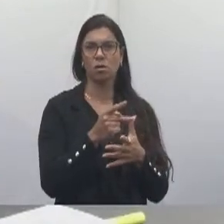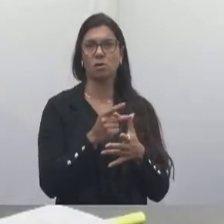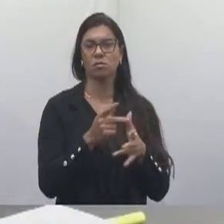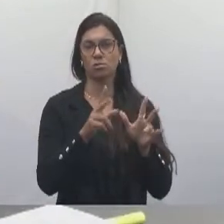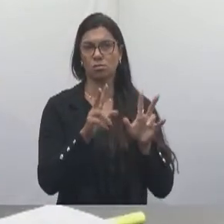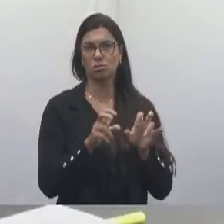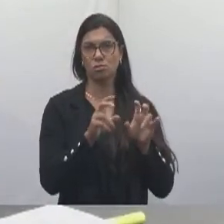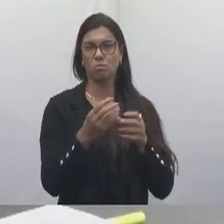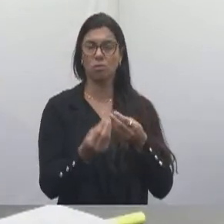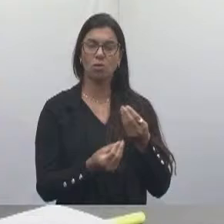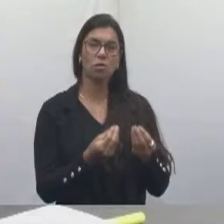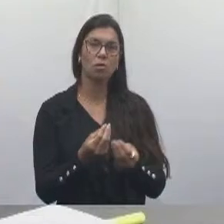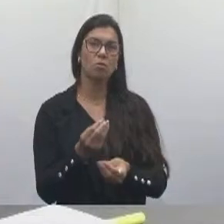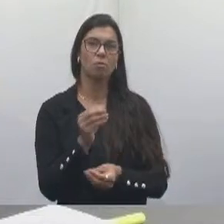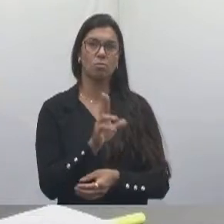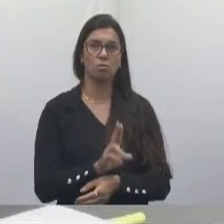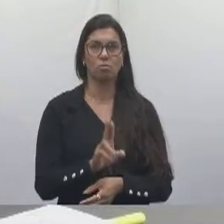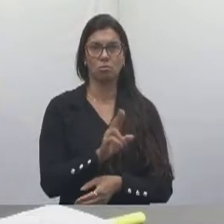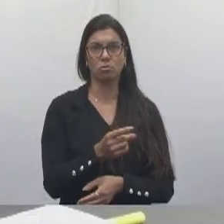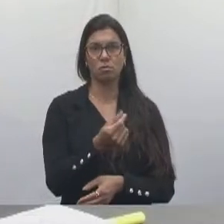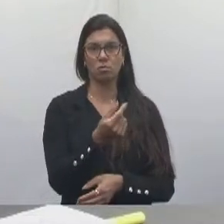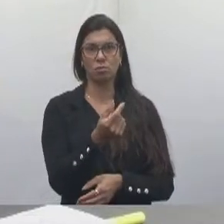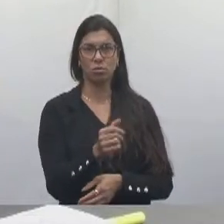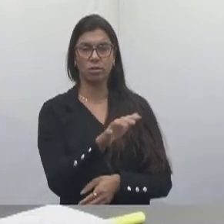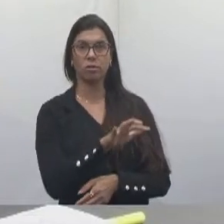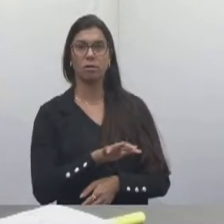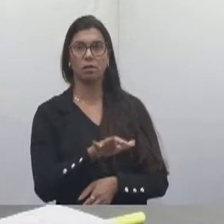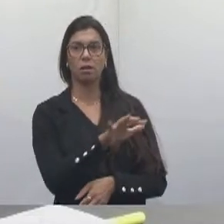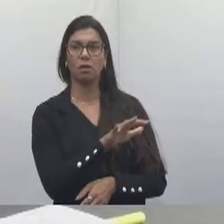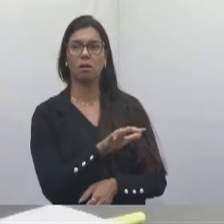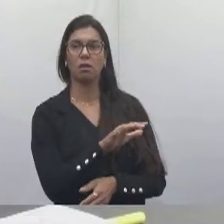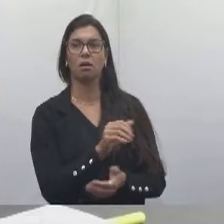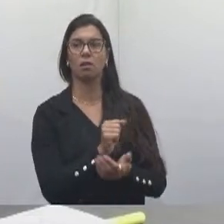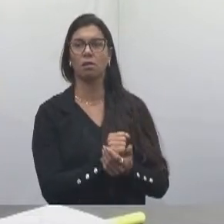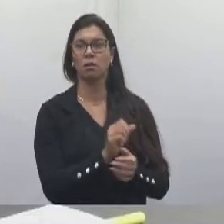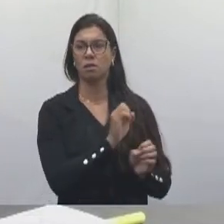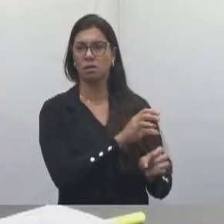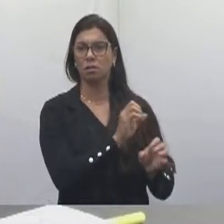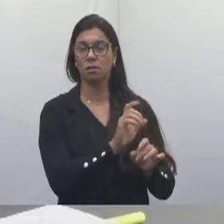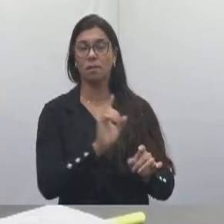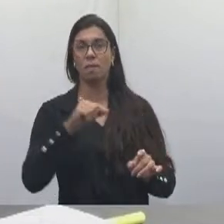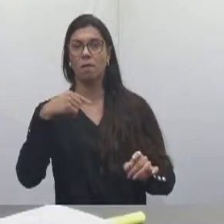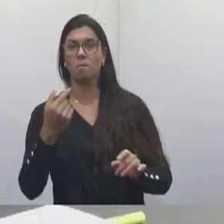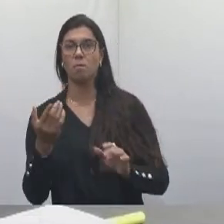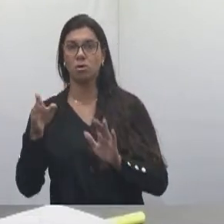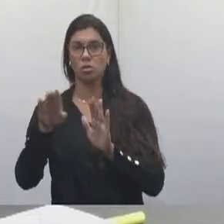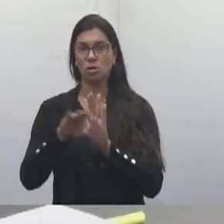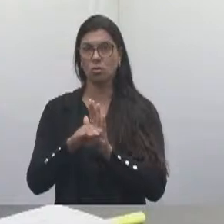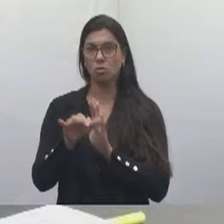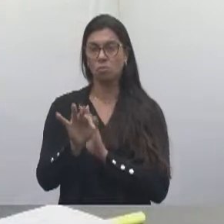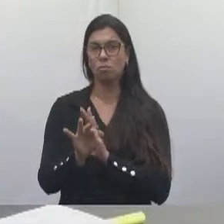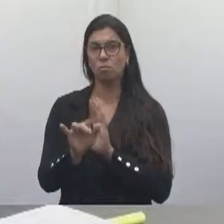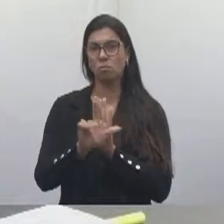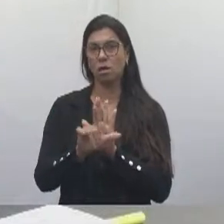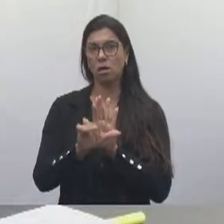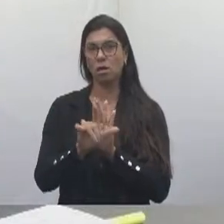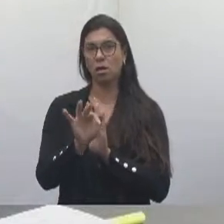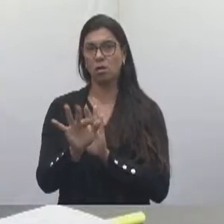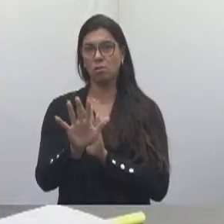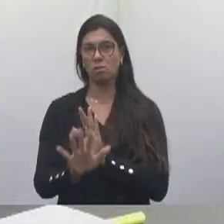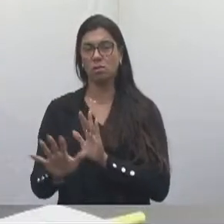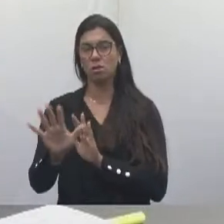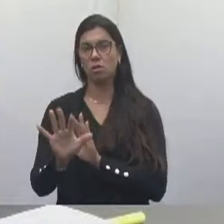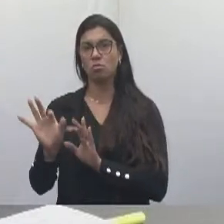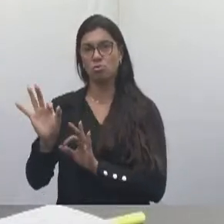relação ao gasto com educação, e depois veio uma lei federal onde justificou esses gastos